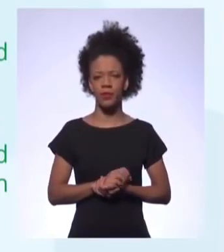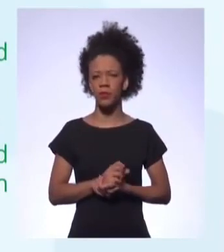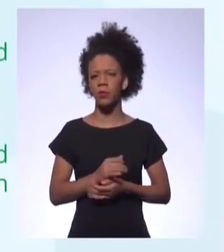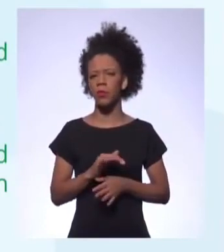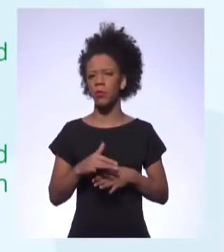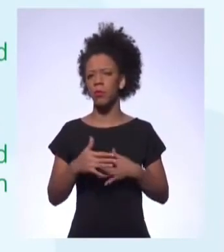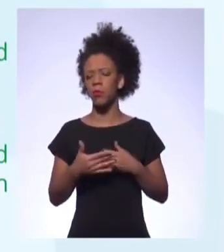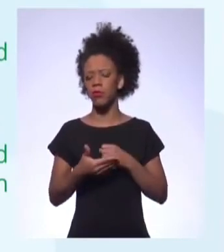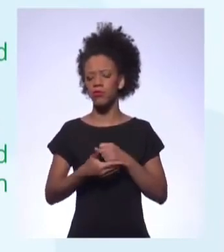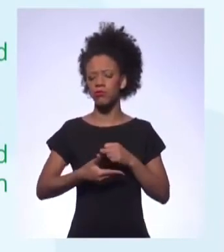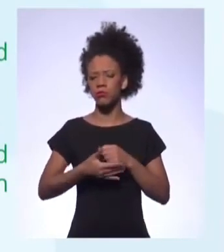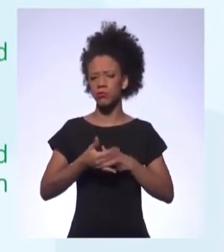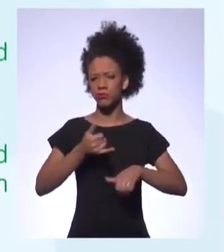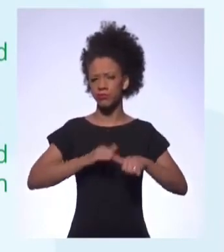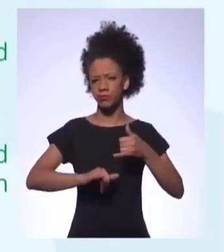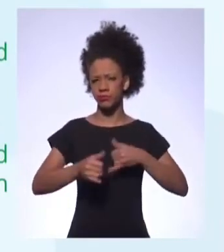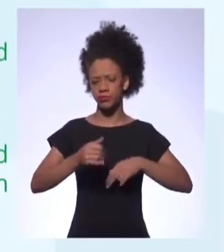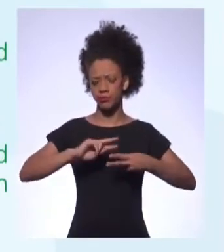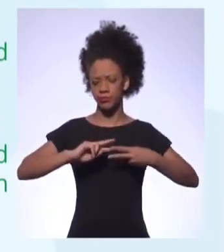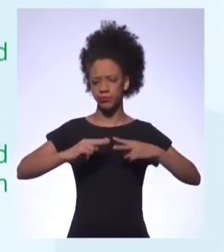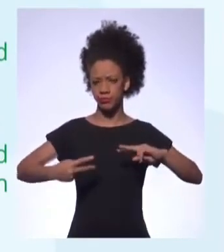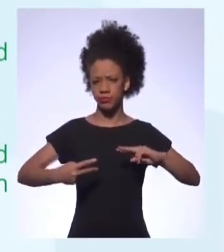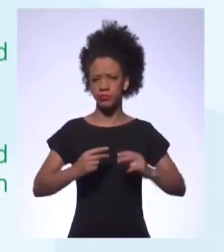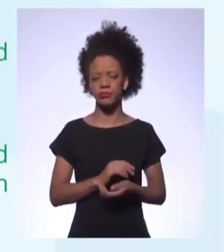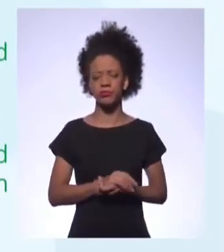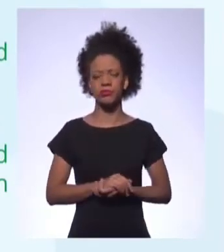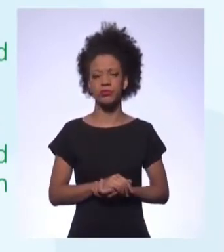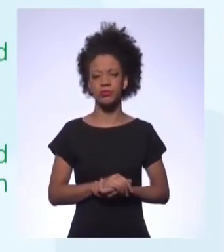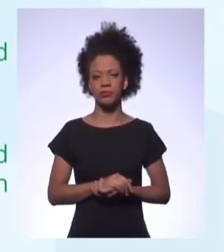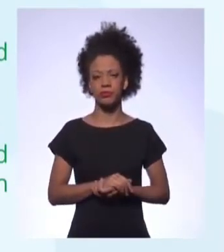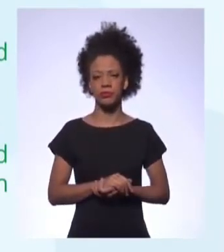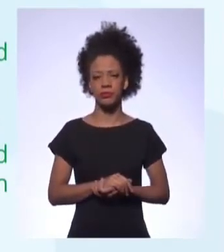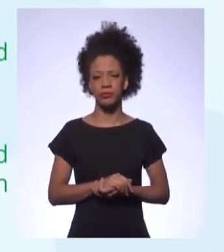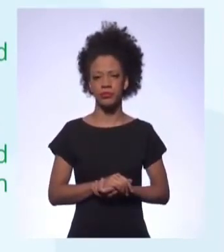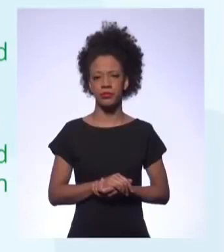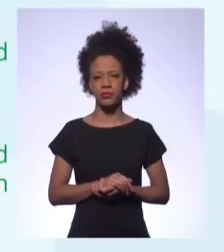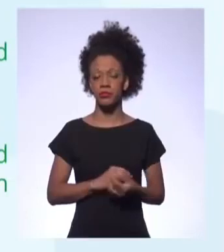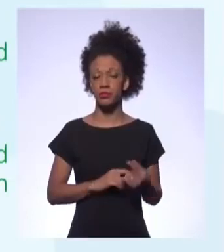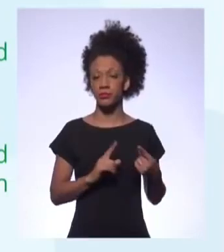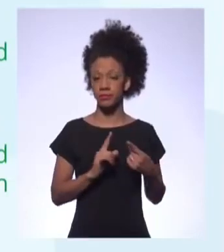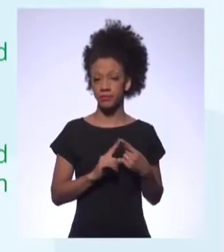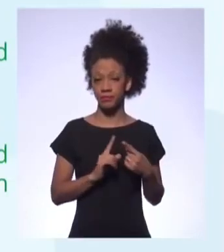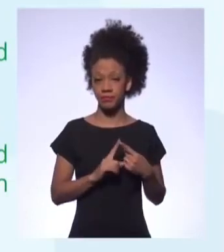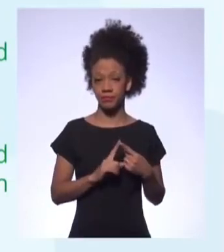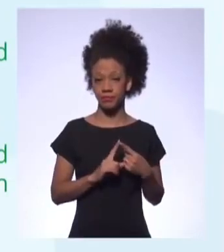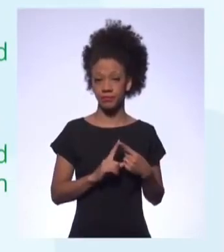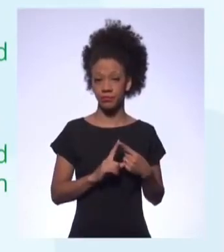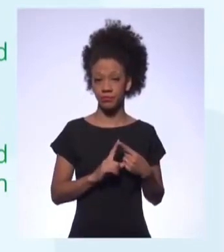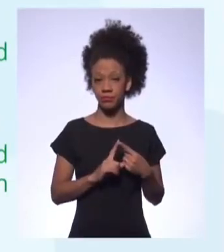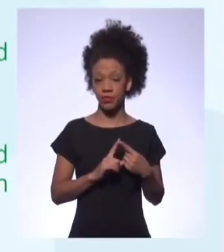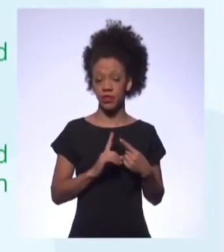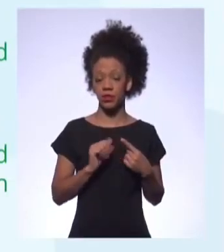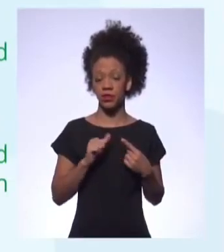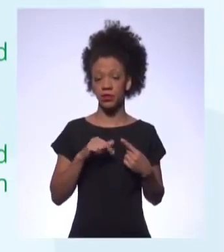as bases químicas do DNA? They are Elas são adenine A, adenina, guanine